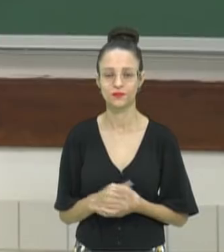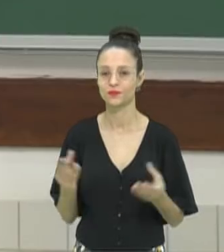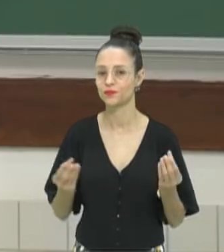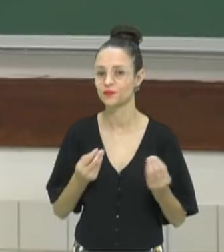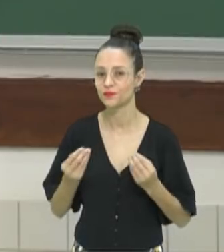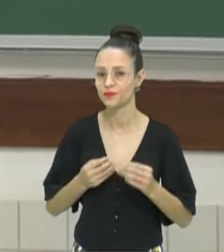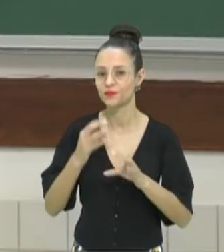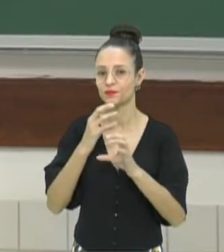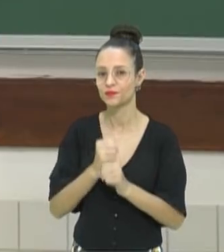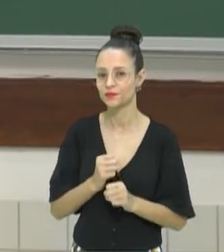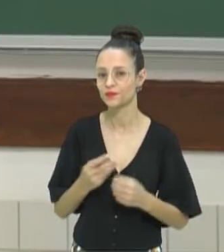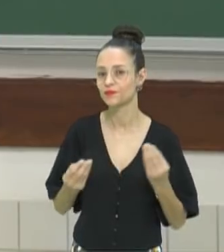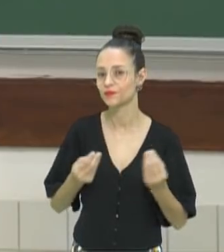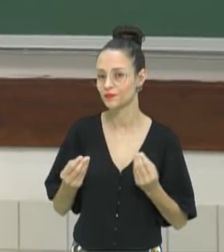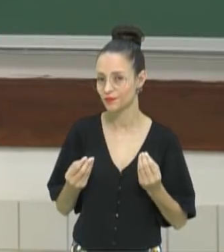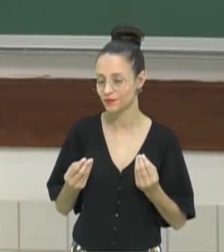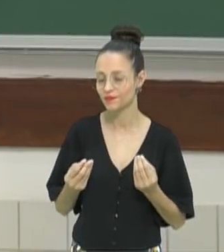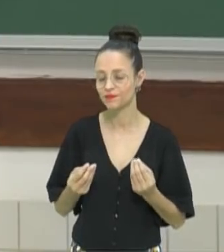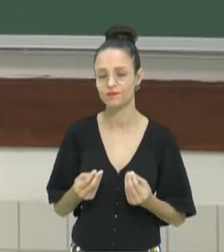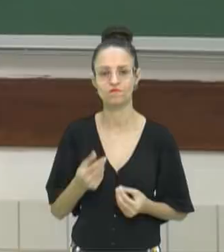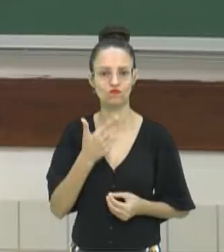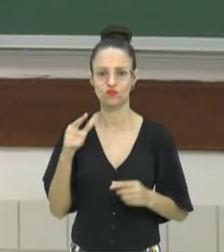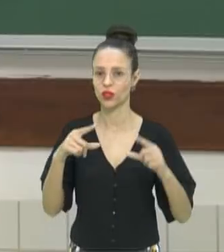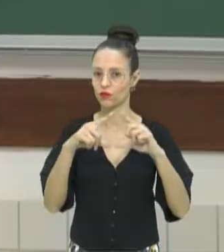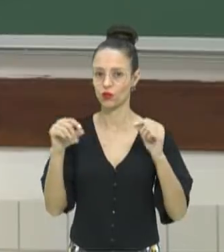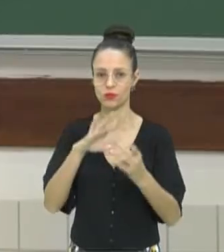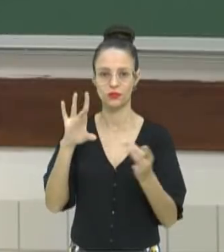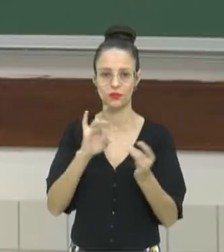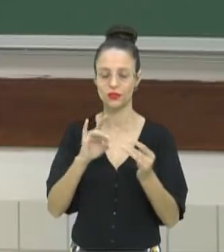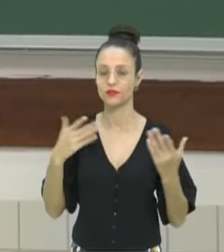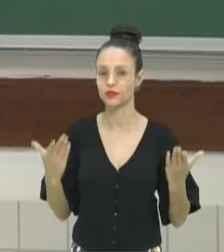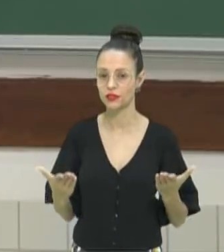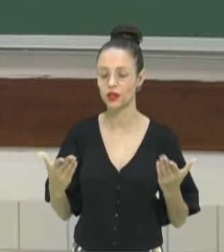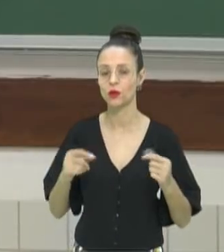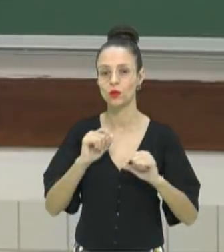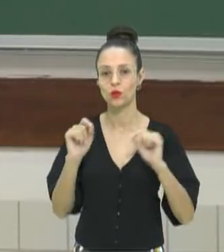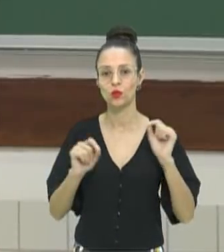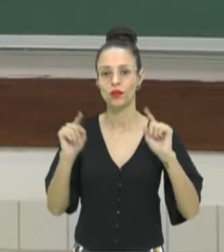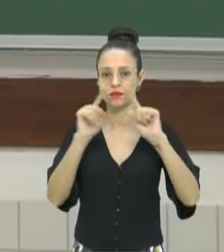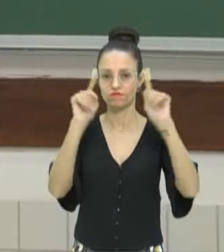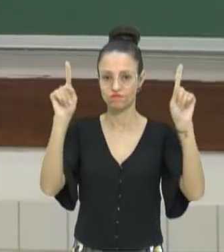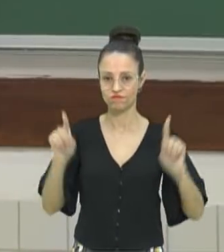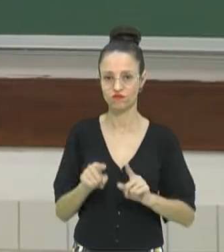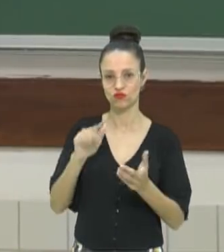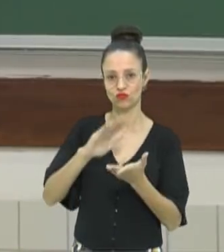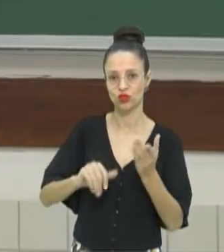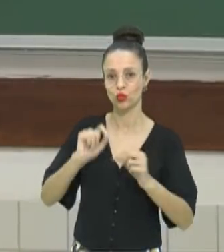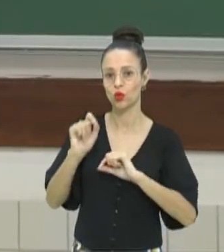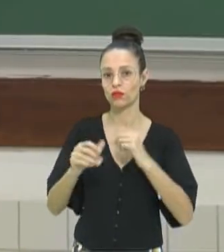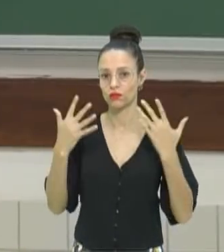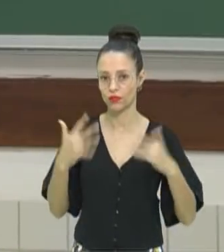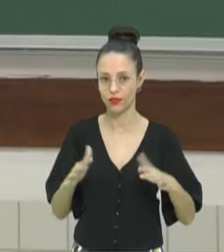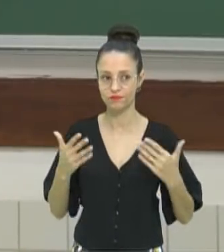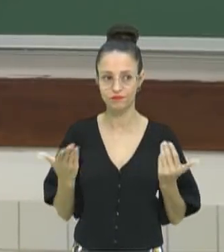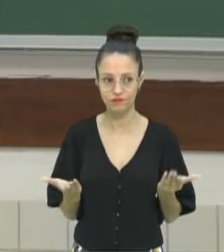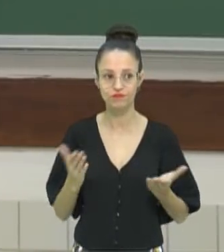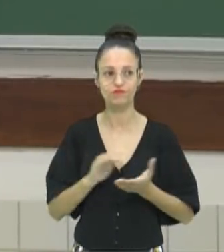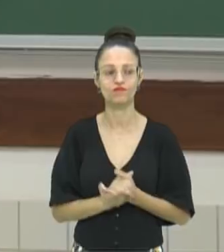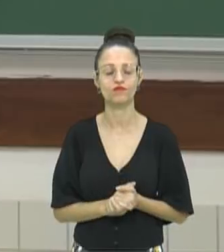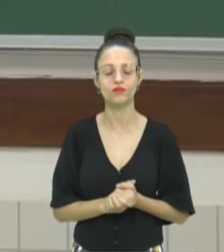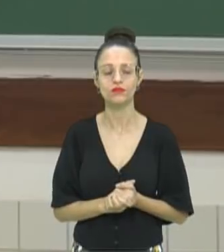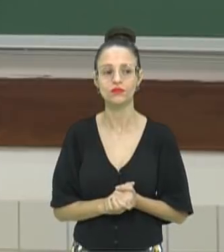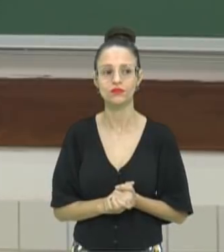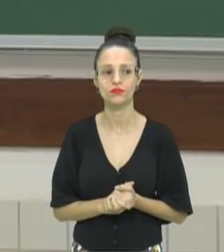Como que nós calculamos a área da parte vermelha? Não tem fórmula específica, então eu vou ter que pegar o maior e ir tirando os pedaços que eu não quero, ok? Então,